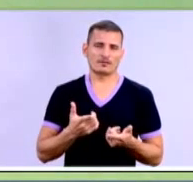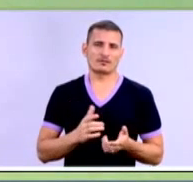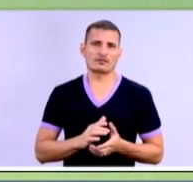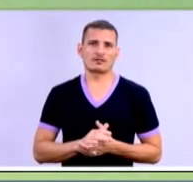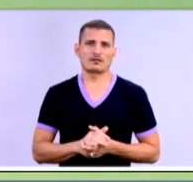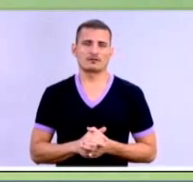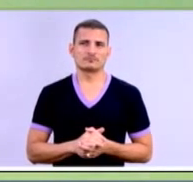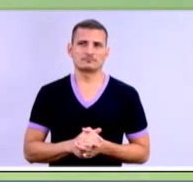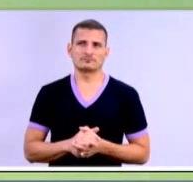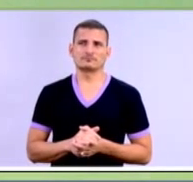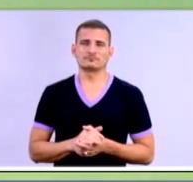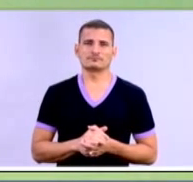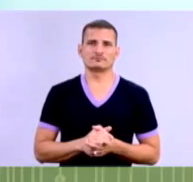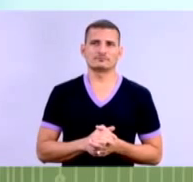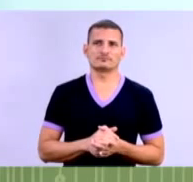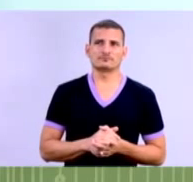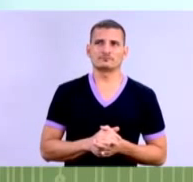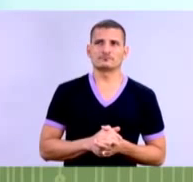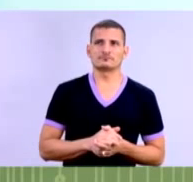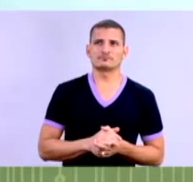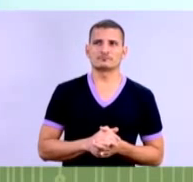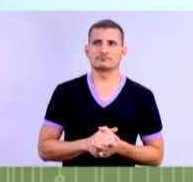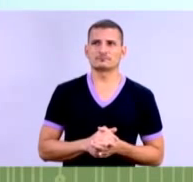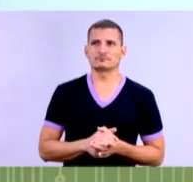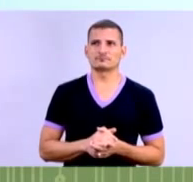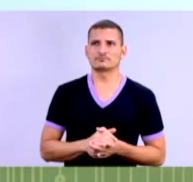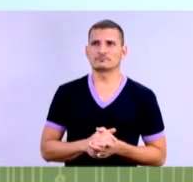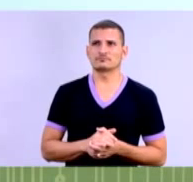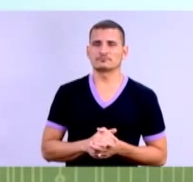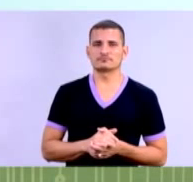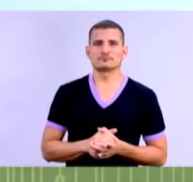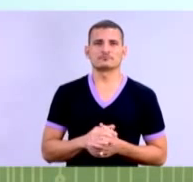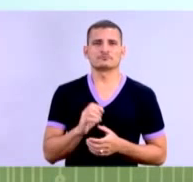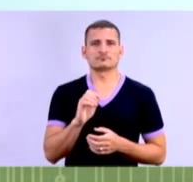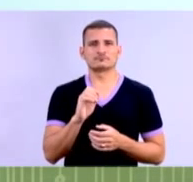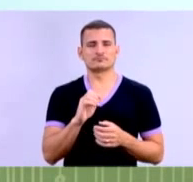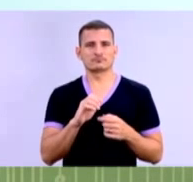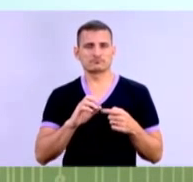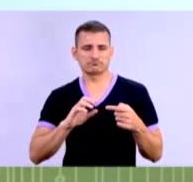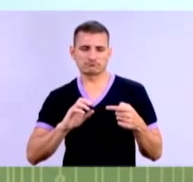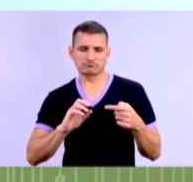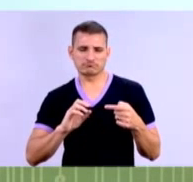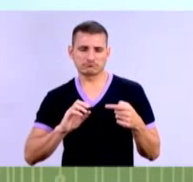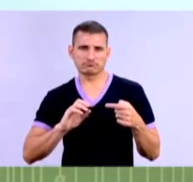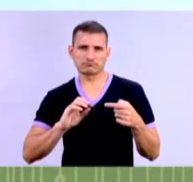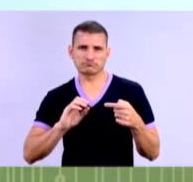ali e travar em contato para que haja essa comunicação. Então